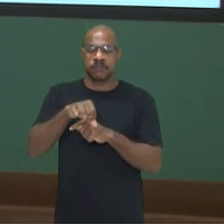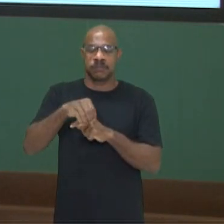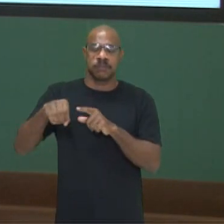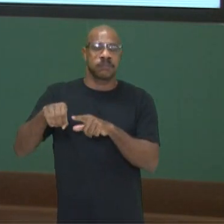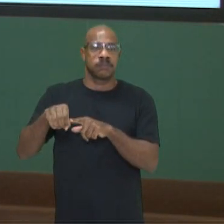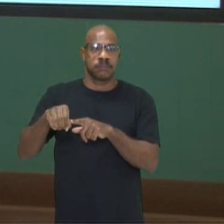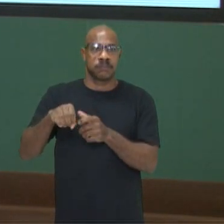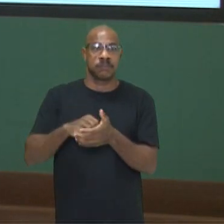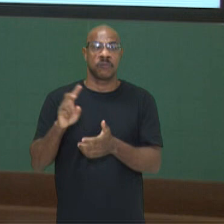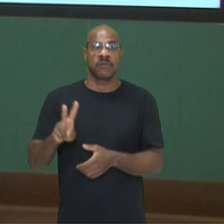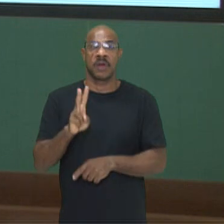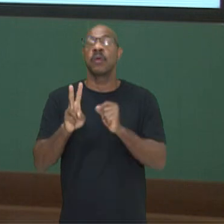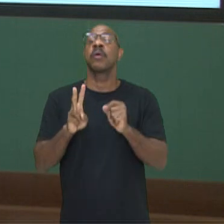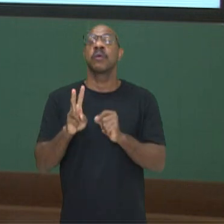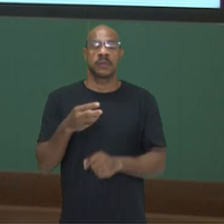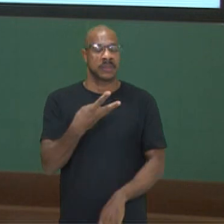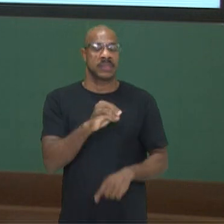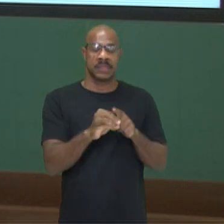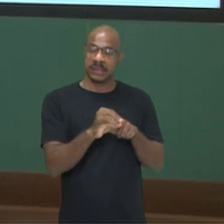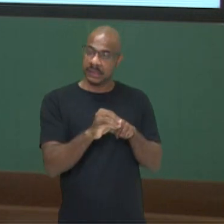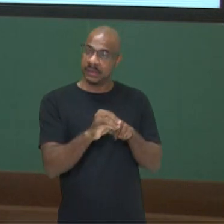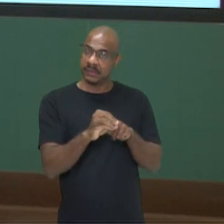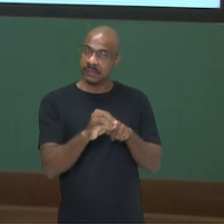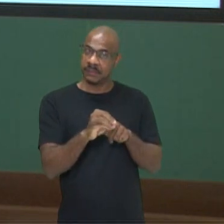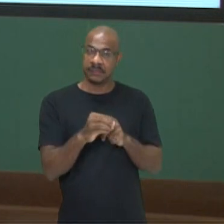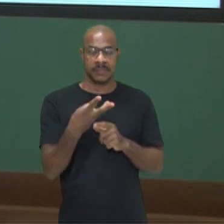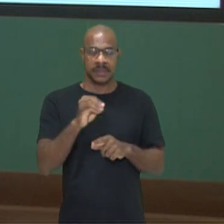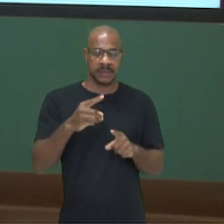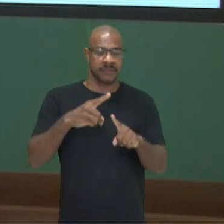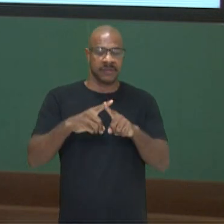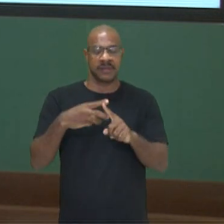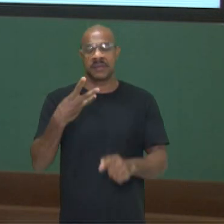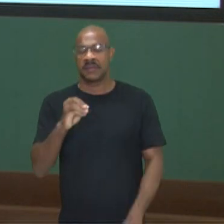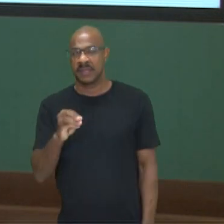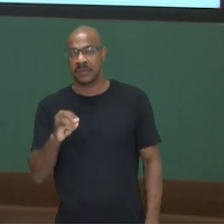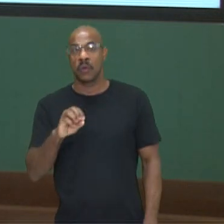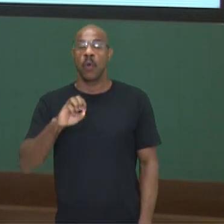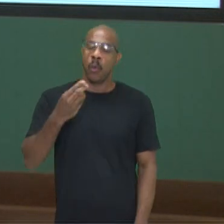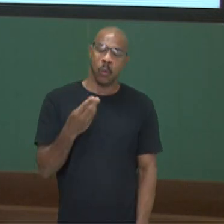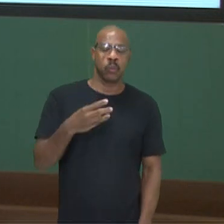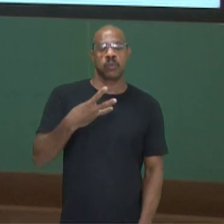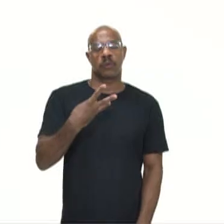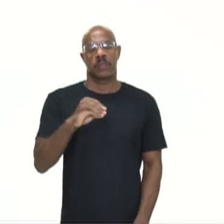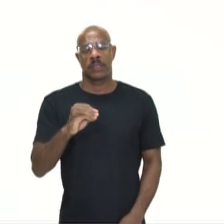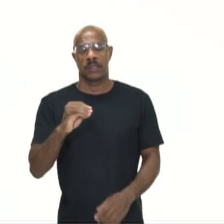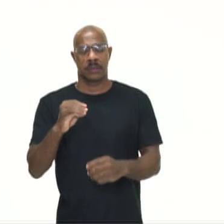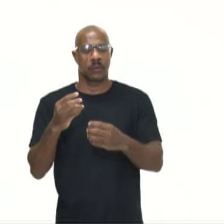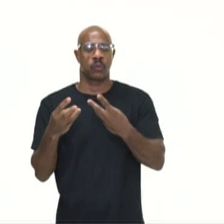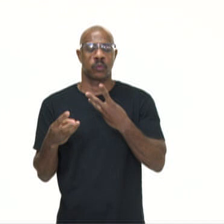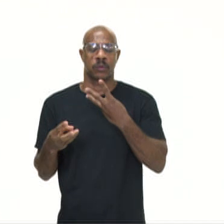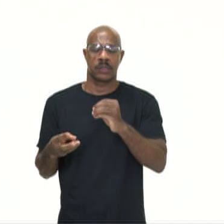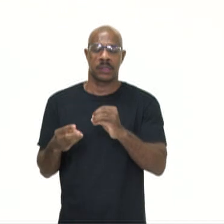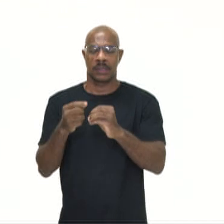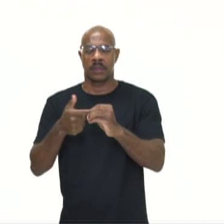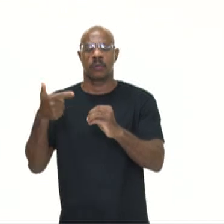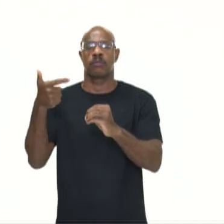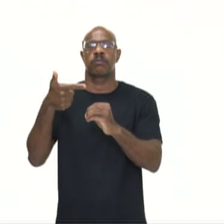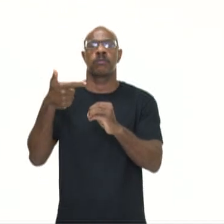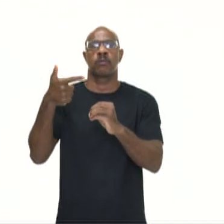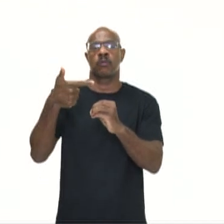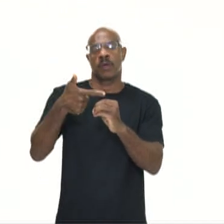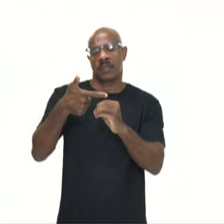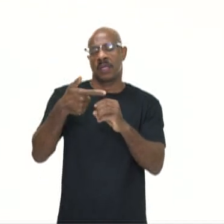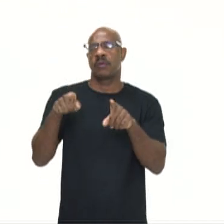valor é o 30, né? 30 vezes 30 ou 30 ao quadrado nos dá 900 metros